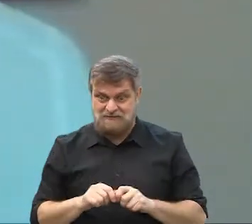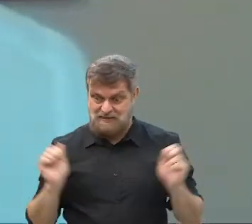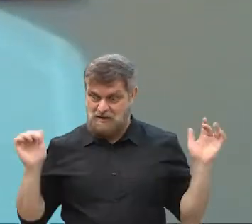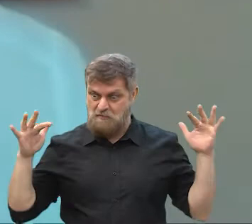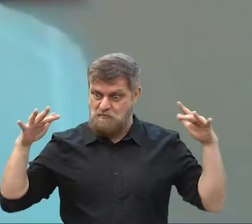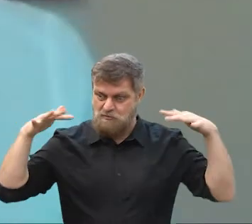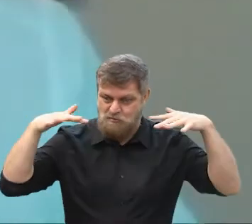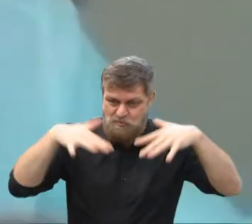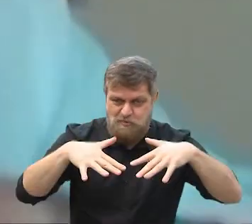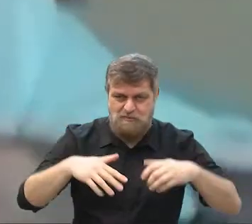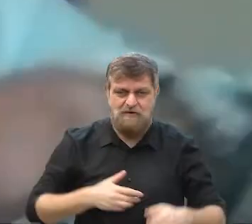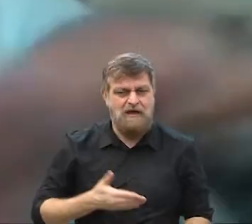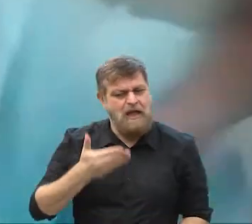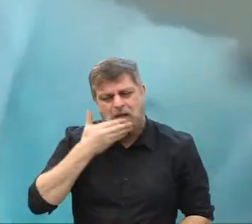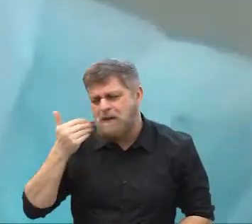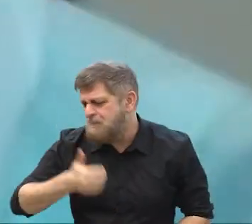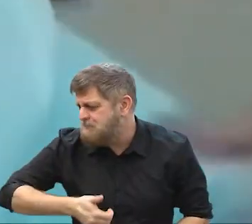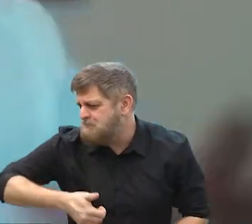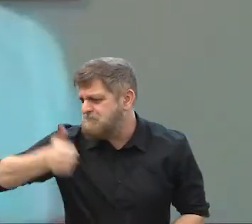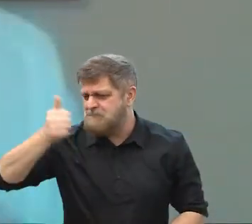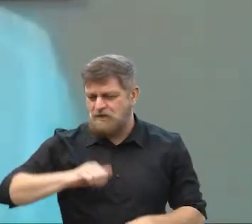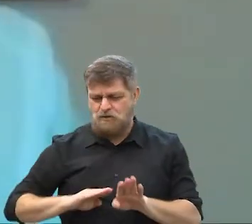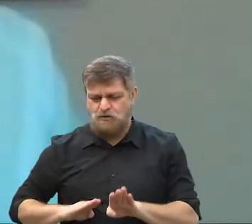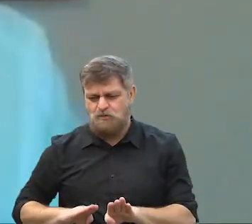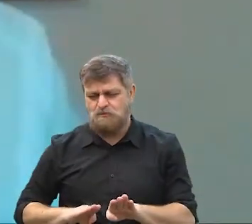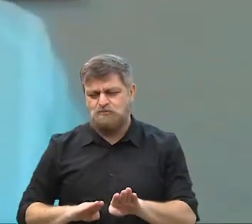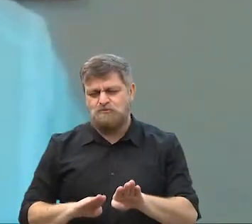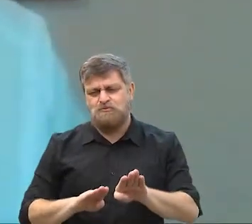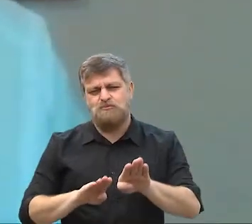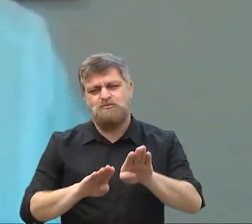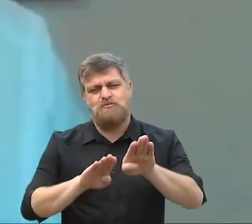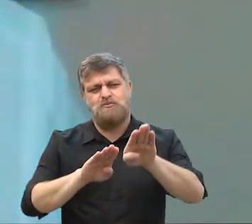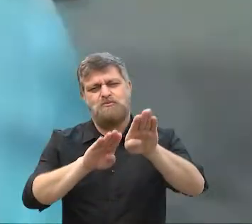Amor Exigente, todas as pessoas que utilizam ali,